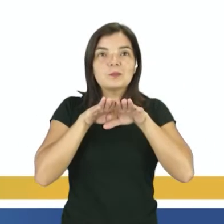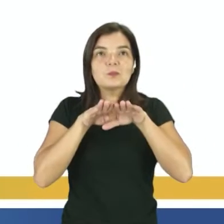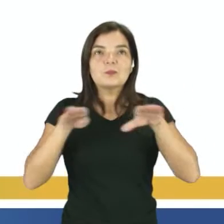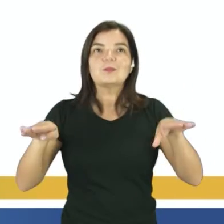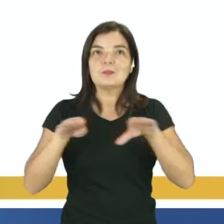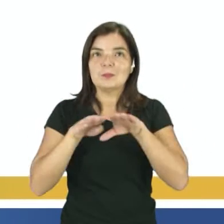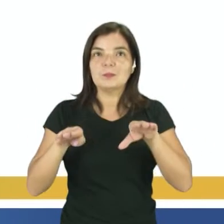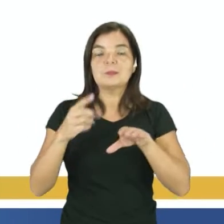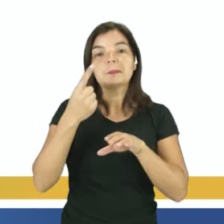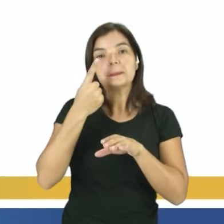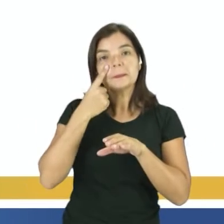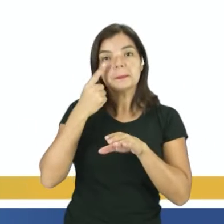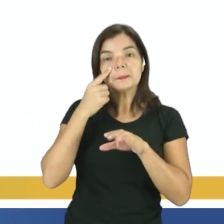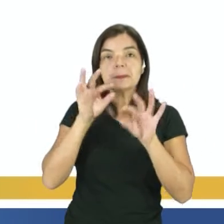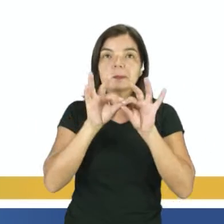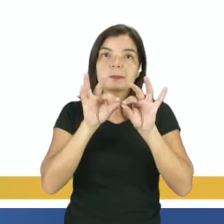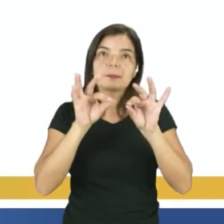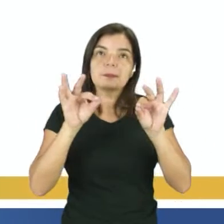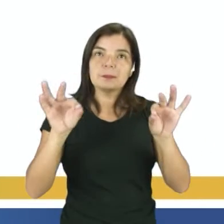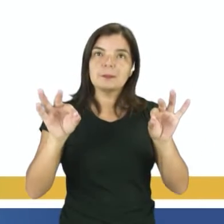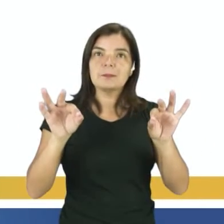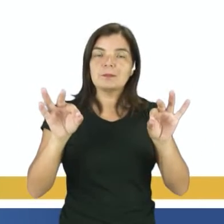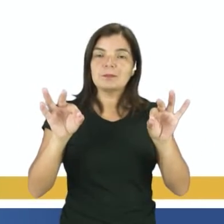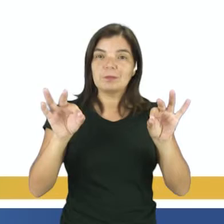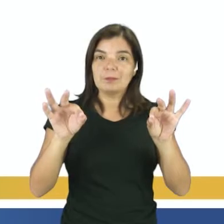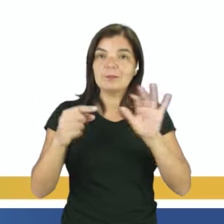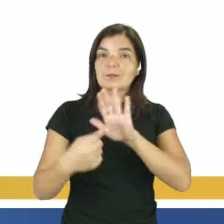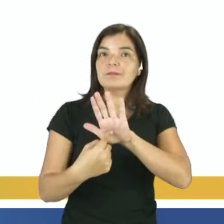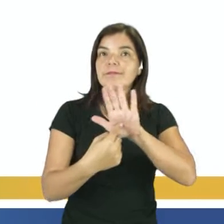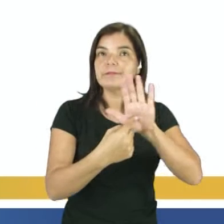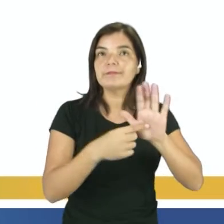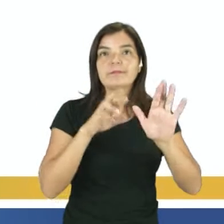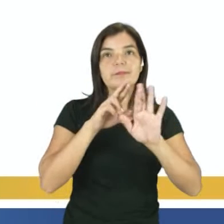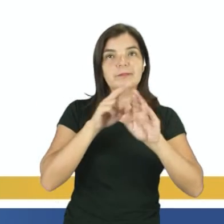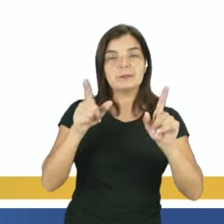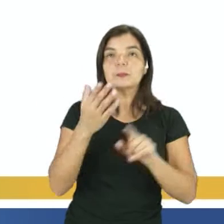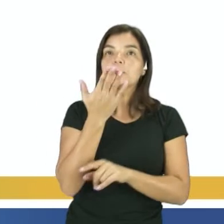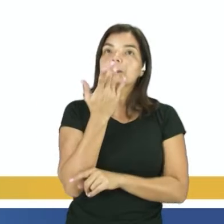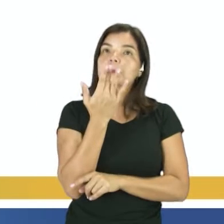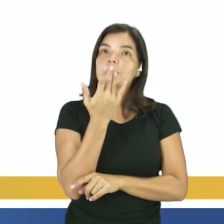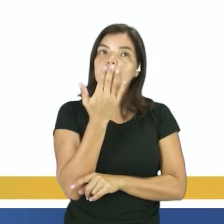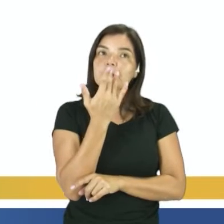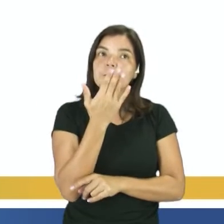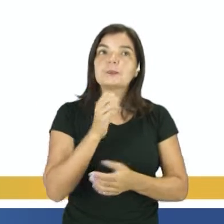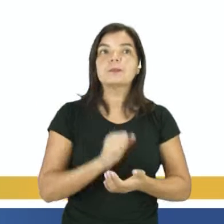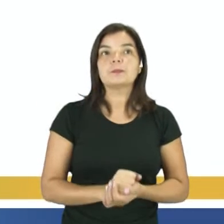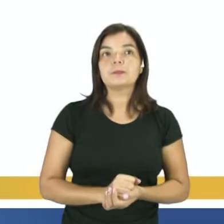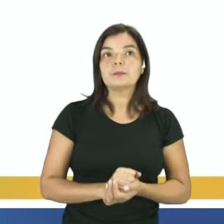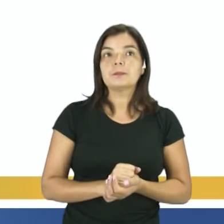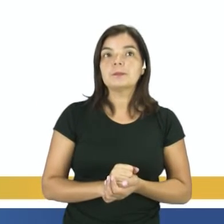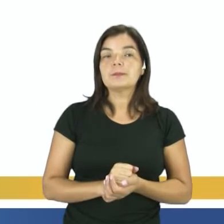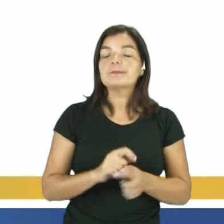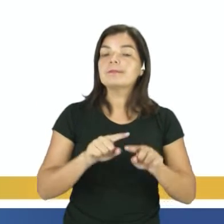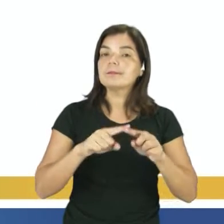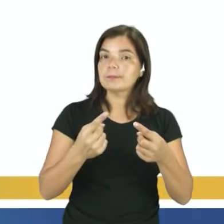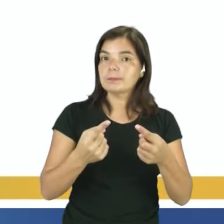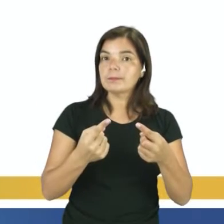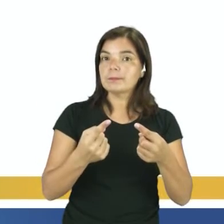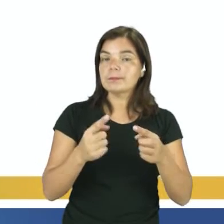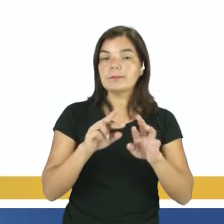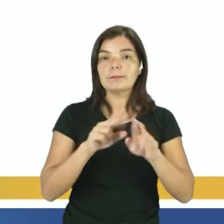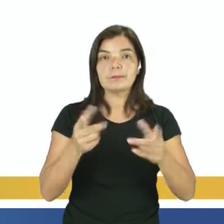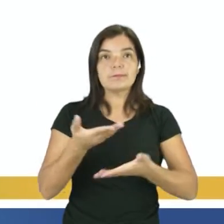plano. Observe as retas destacadas, diferenciadas pelas cores. Sobre as